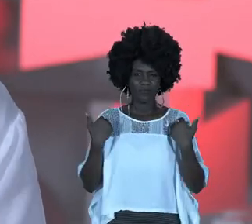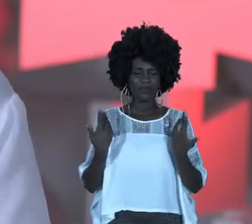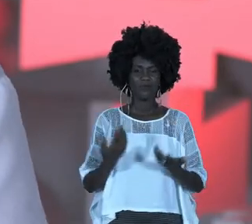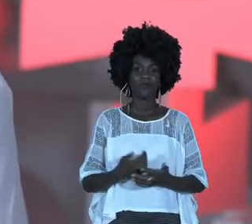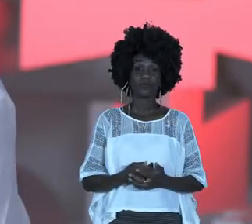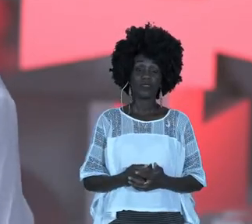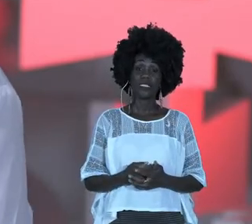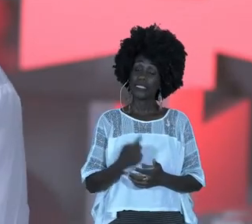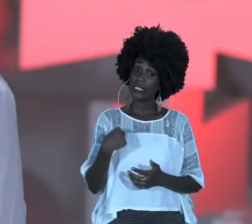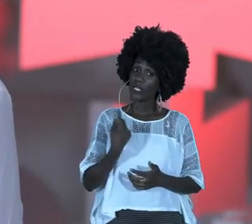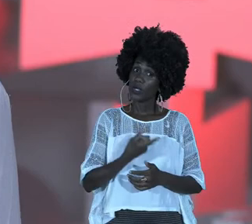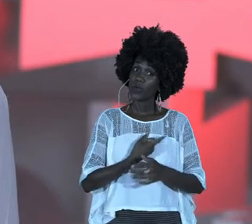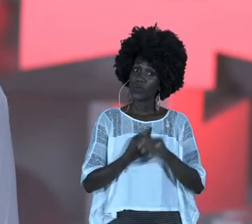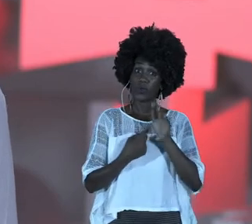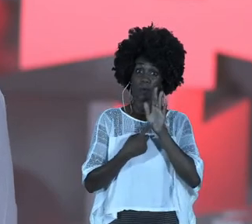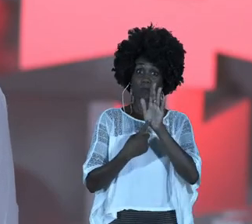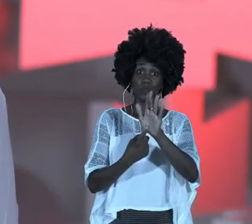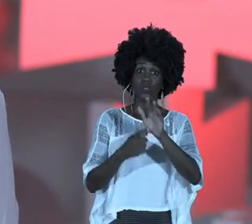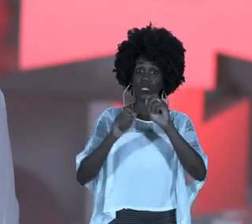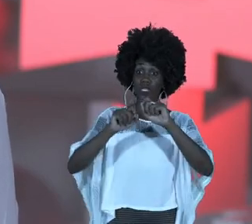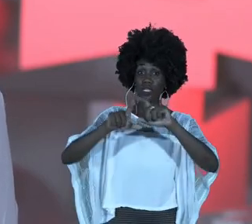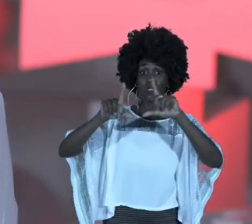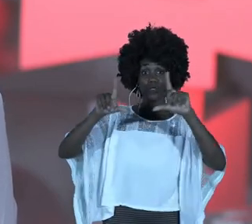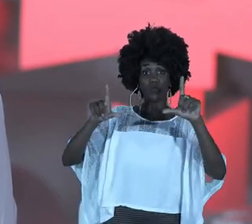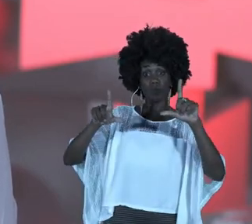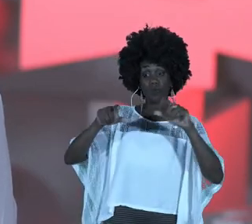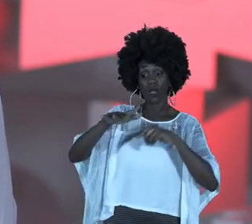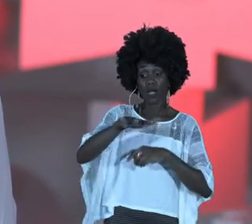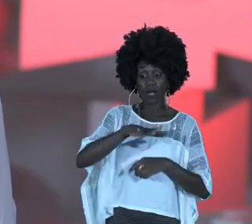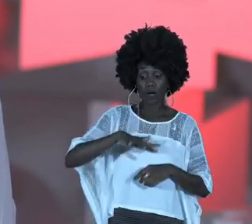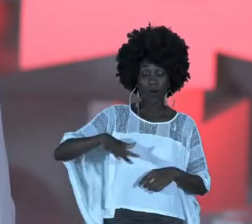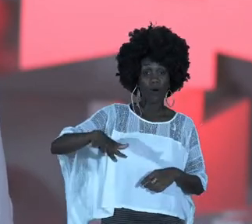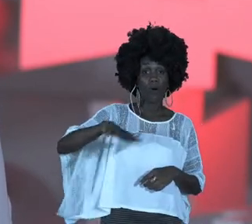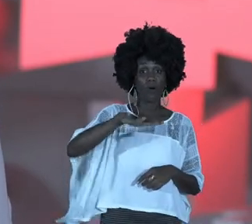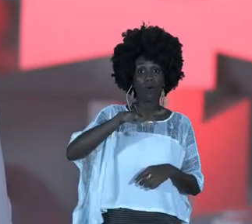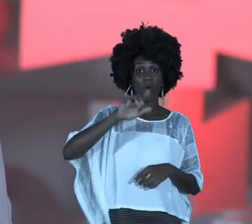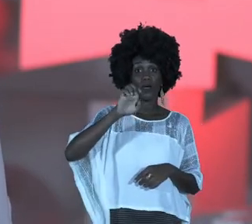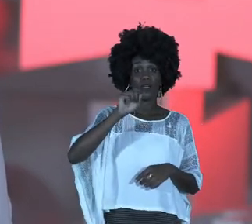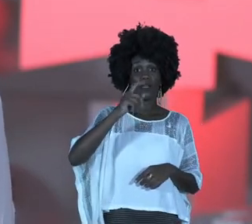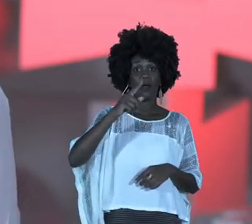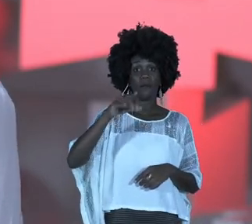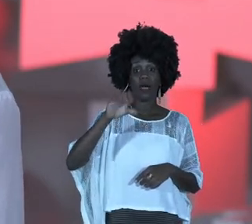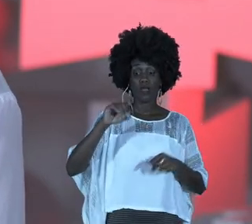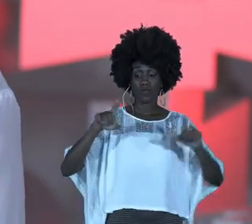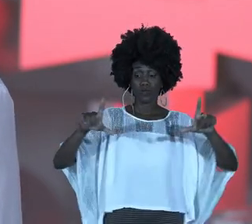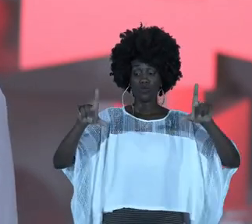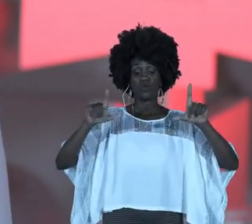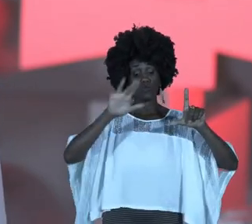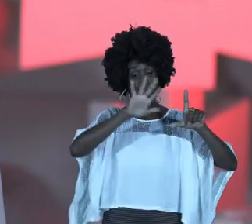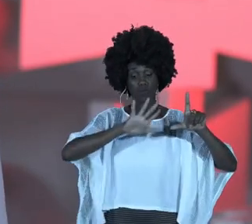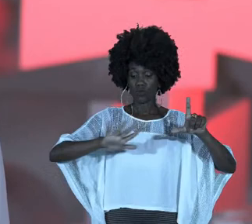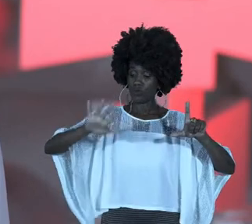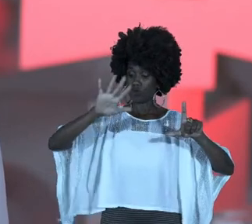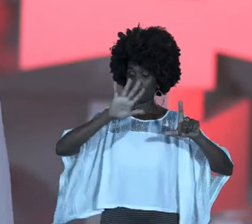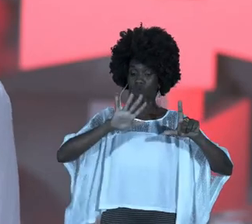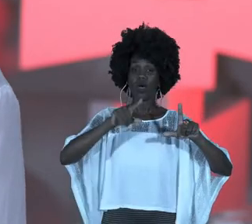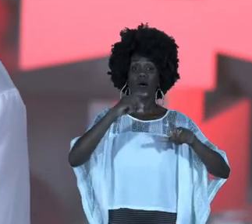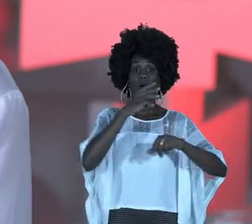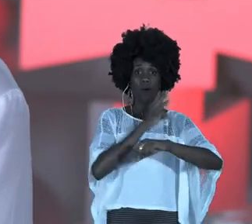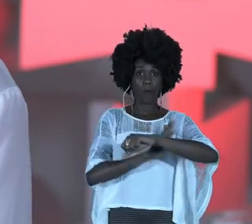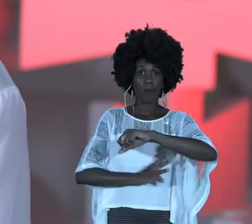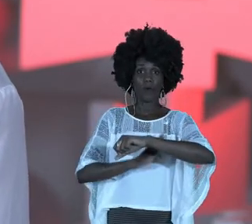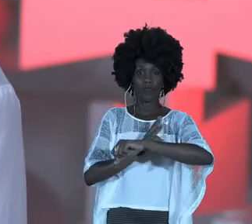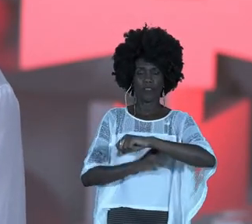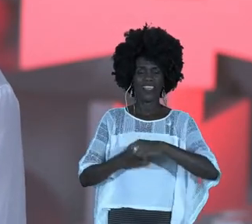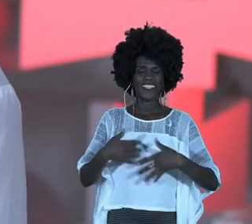Então, eu estou mostrando esse mural para falar, então, do espaço. Como Juarez concebeu o espaço como um artista moderno. E eu tenho,